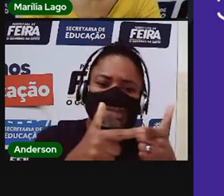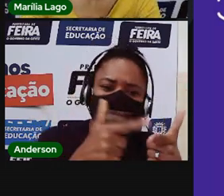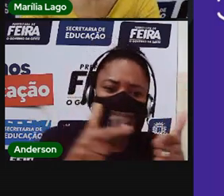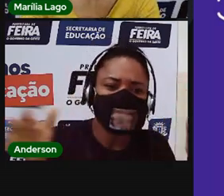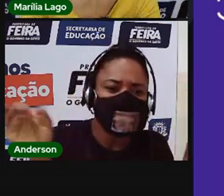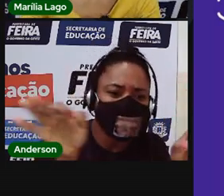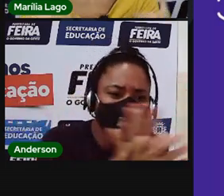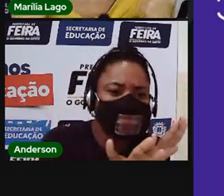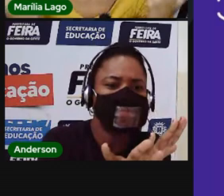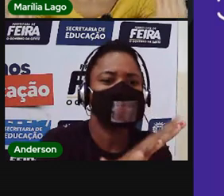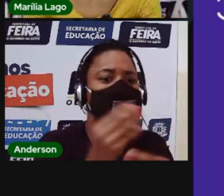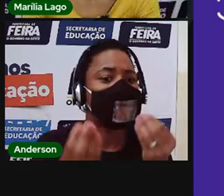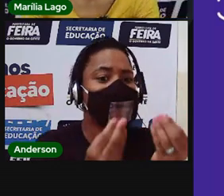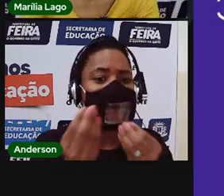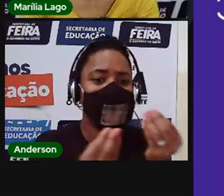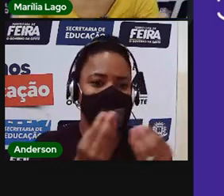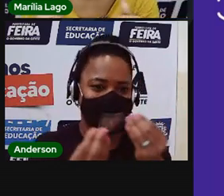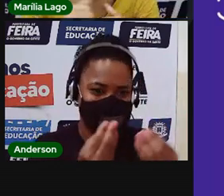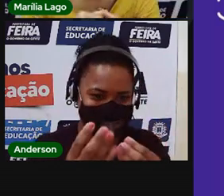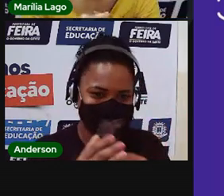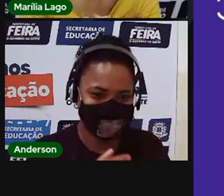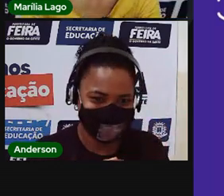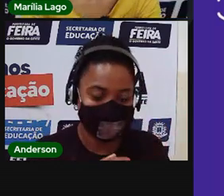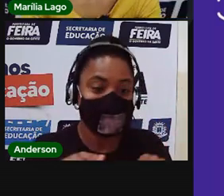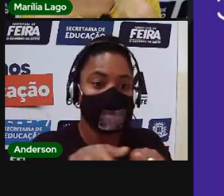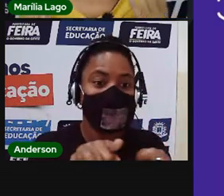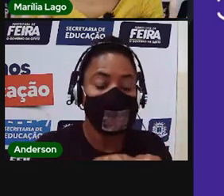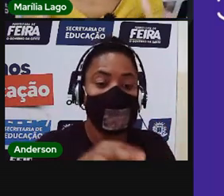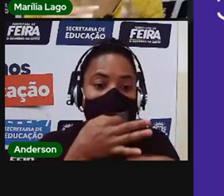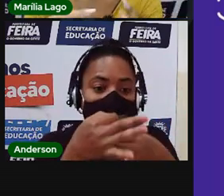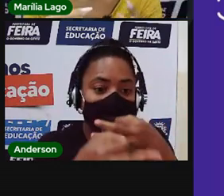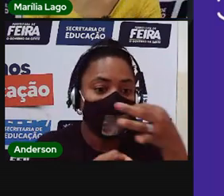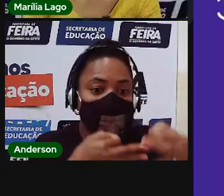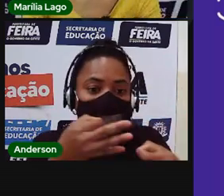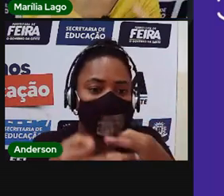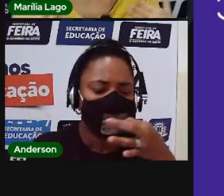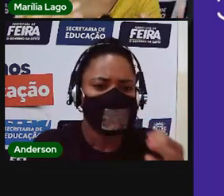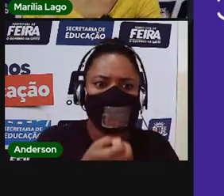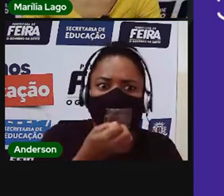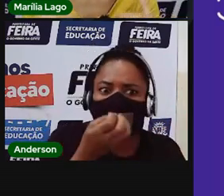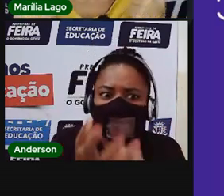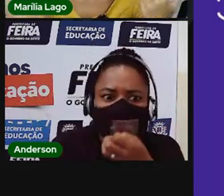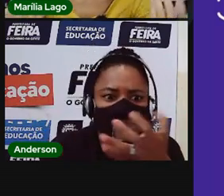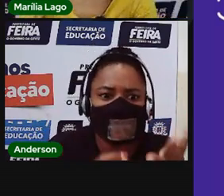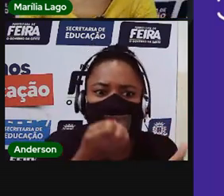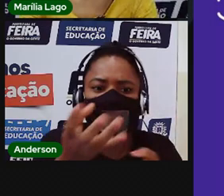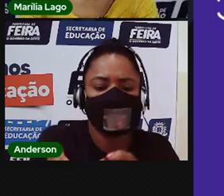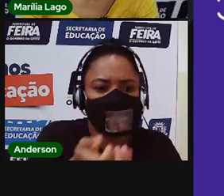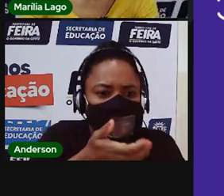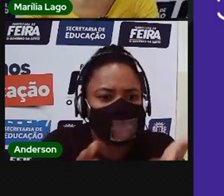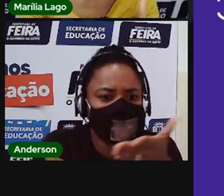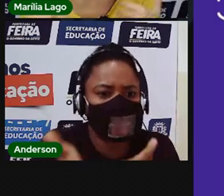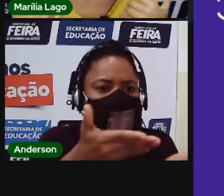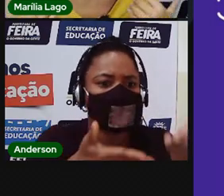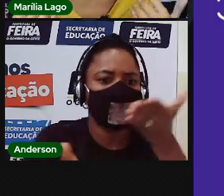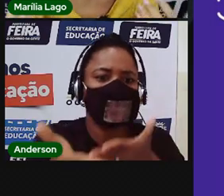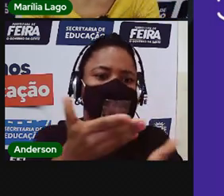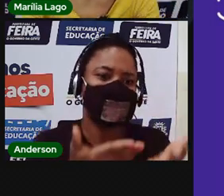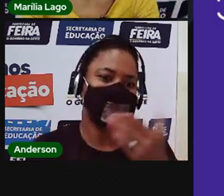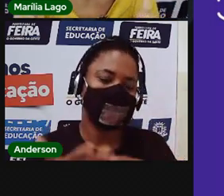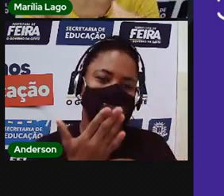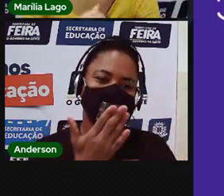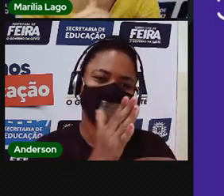para isso, expressando a sua opinião. Dessa forma, a gente pode construir diálogos, né, que são